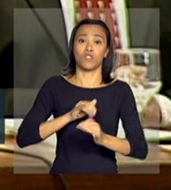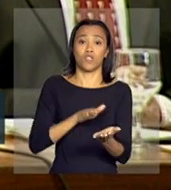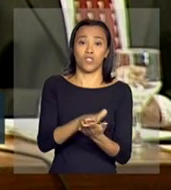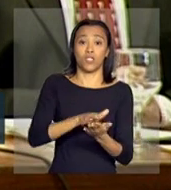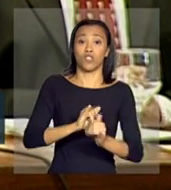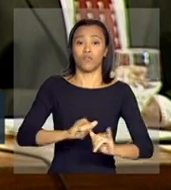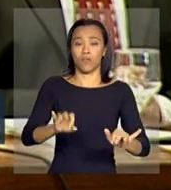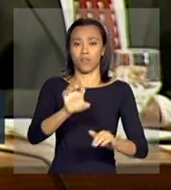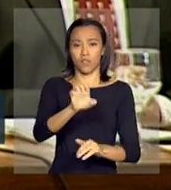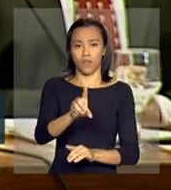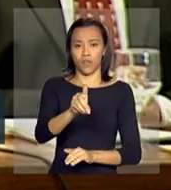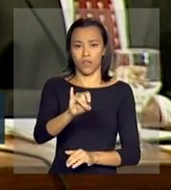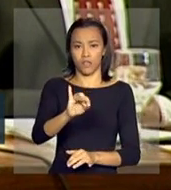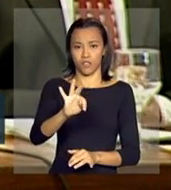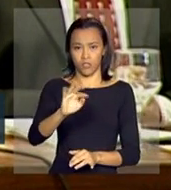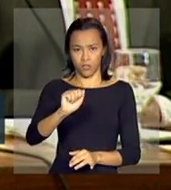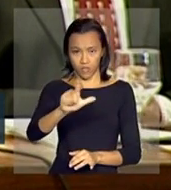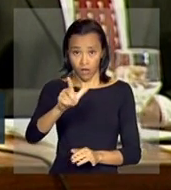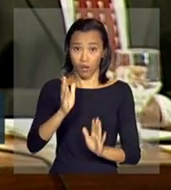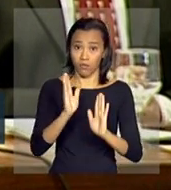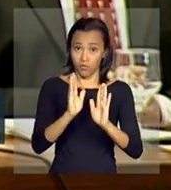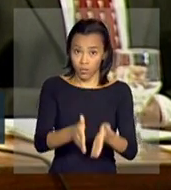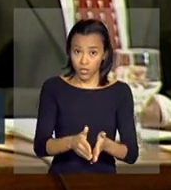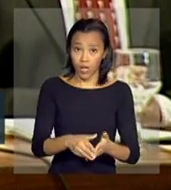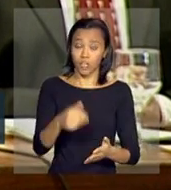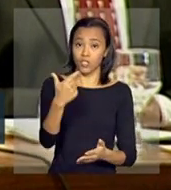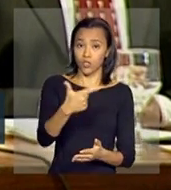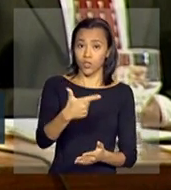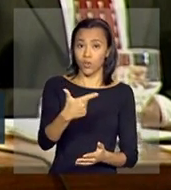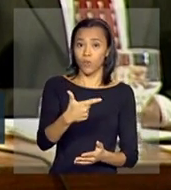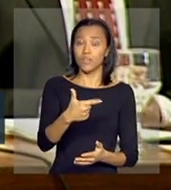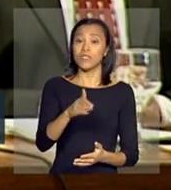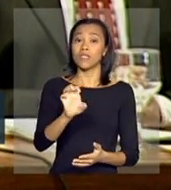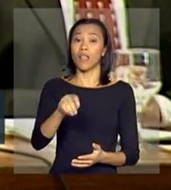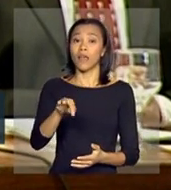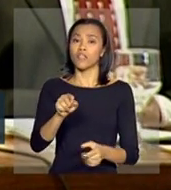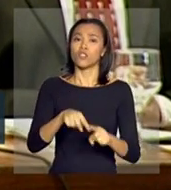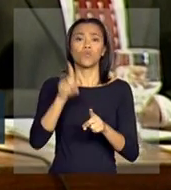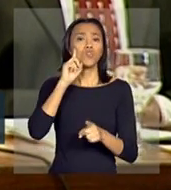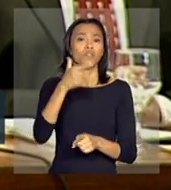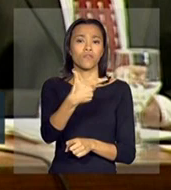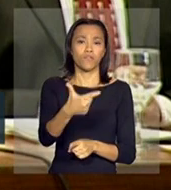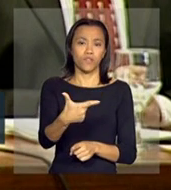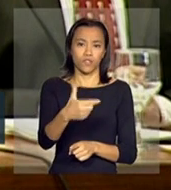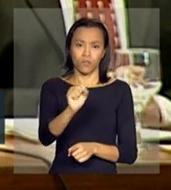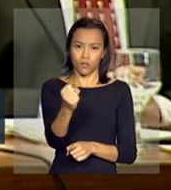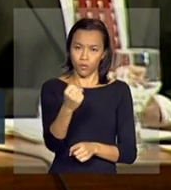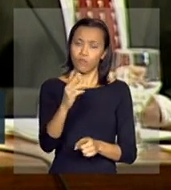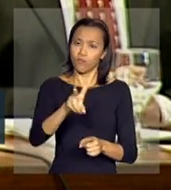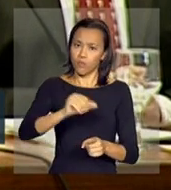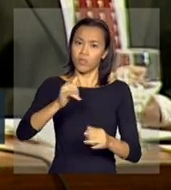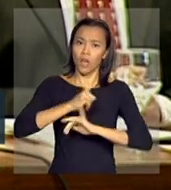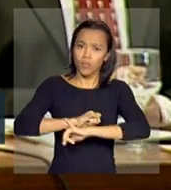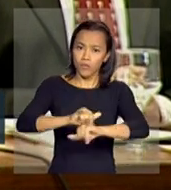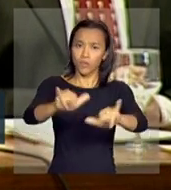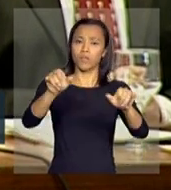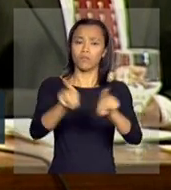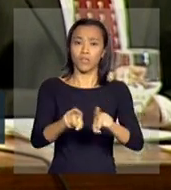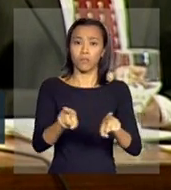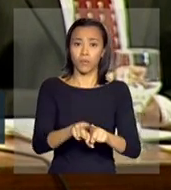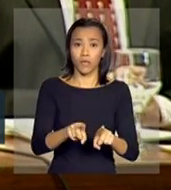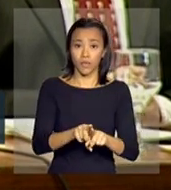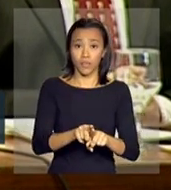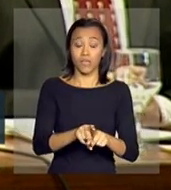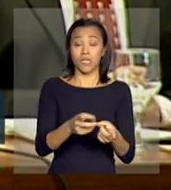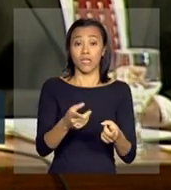saldos remanescentes da Meta 1 Leste e da Meta 2 Leste. No dia 28, estaremos publicando o aviso dos saldos